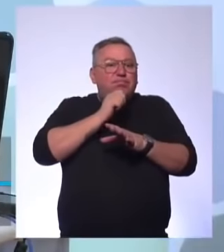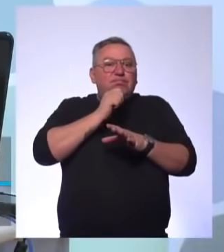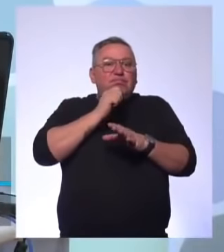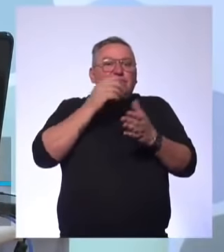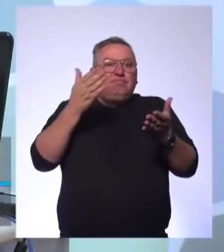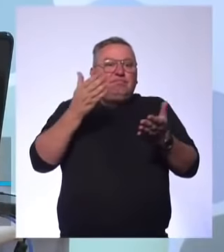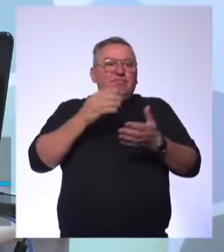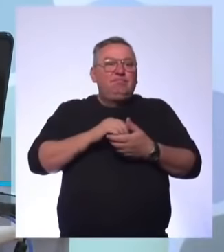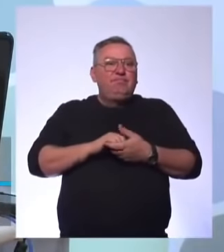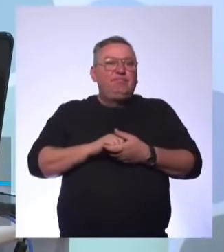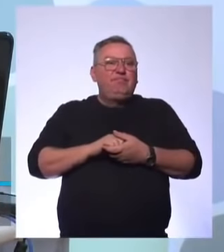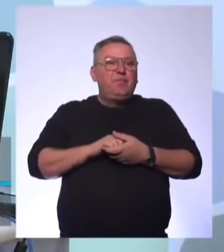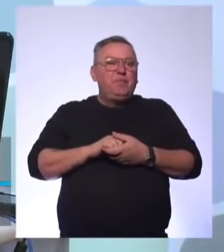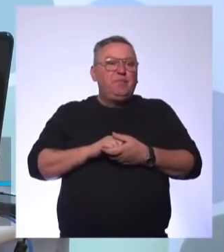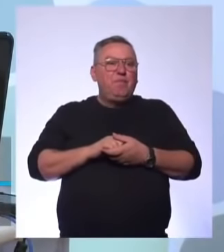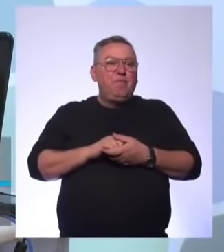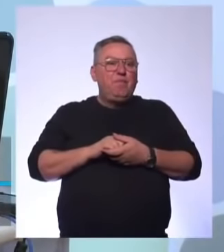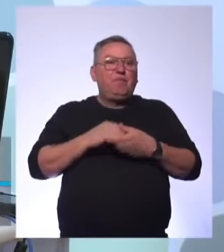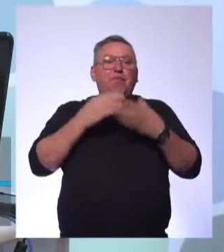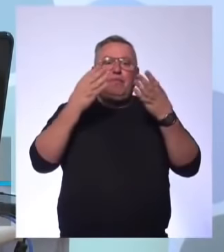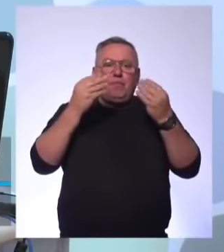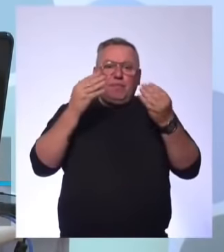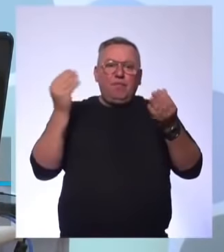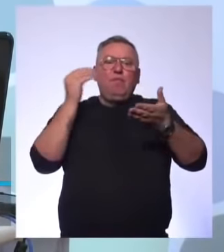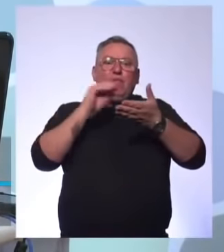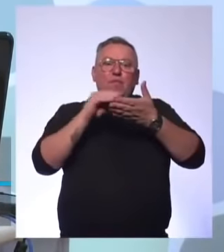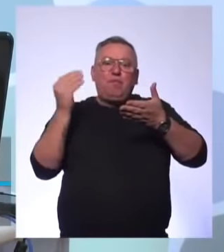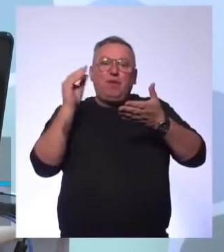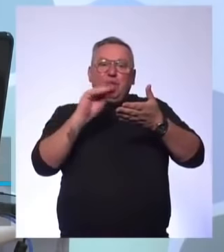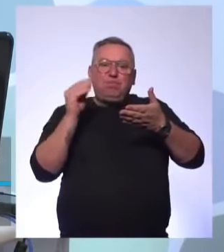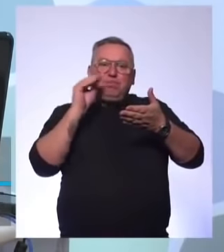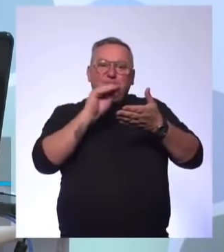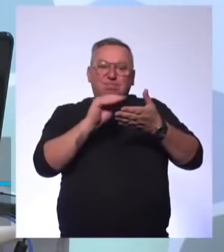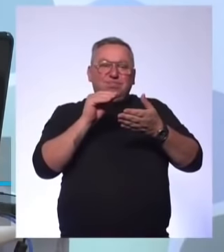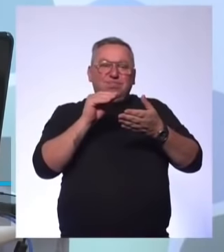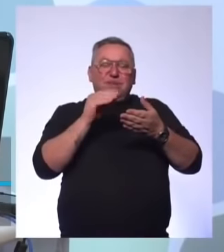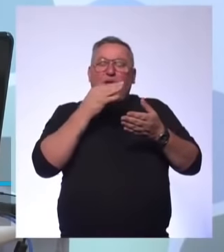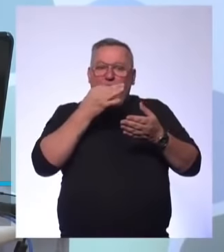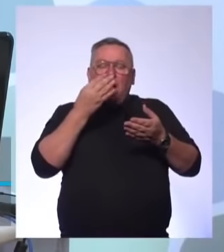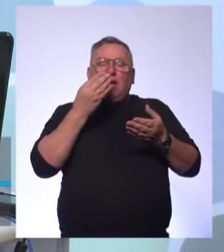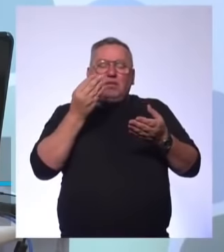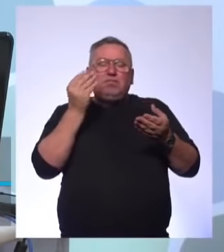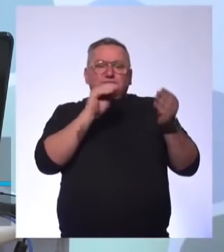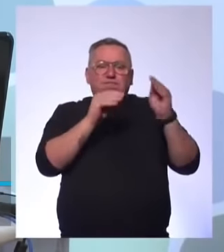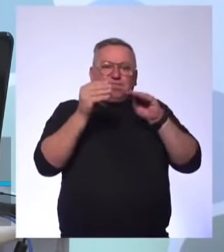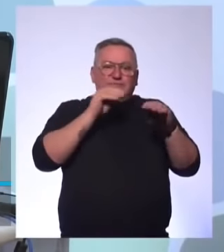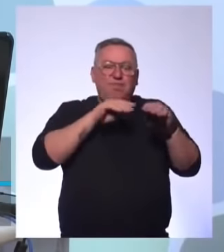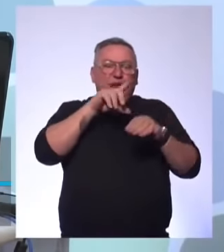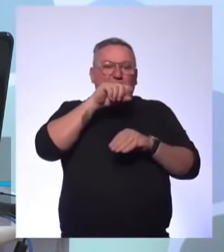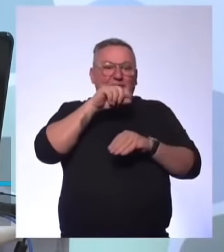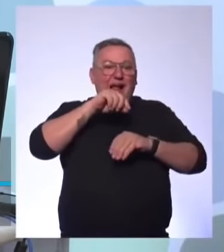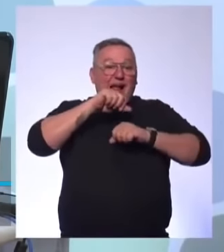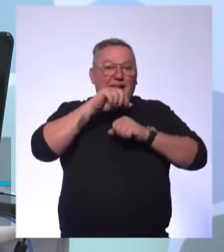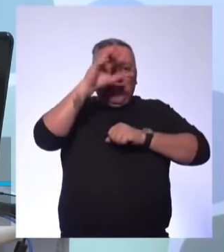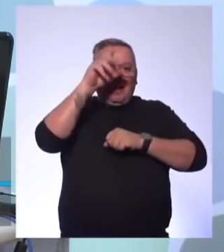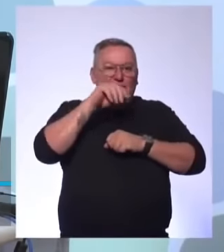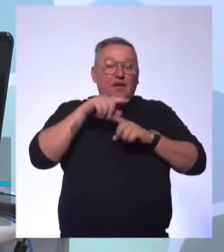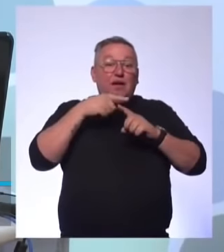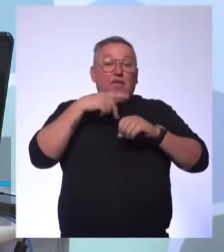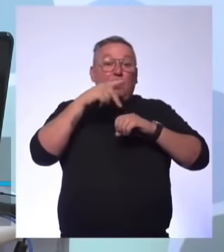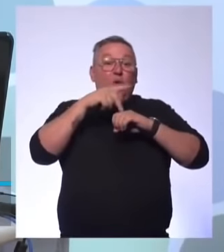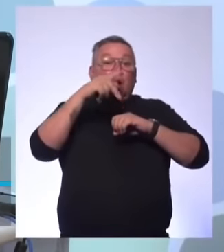ficar orgulhosa agora. É. Muitos estão colocando que deve ter sido sim a galinha, né? E o Cauã já colocou que o anel era mágico, ele já